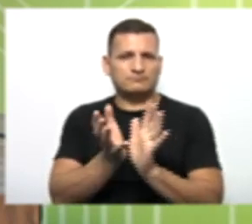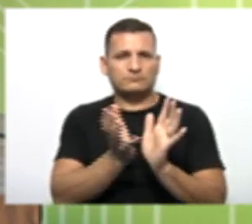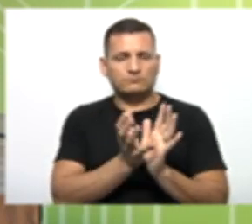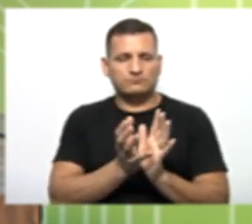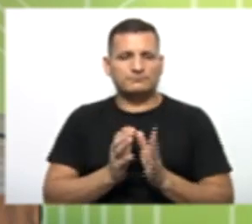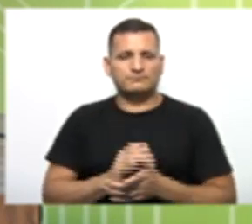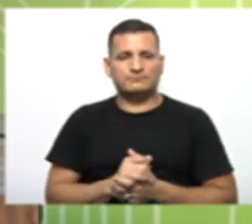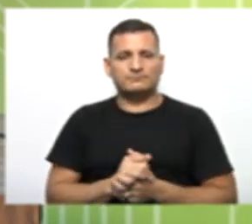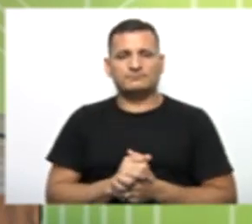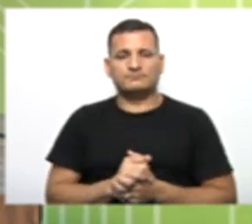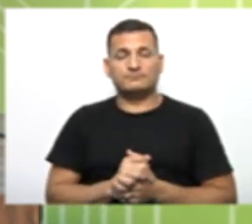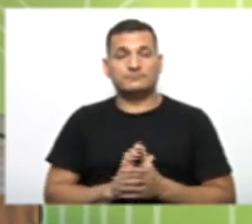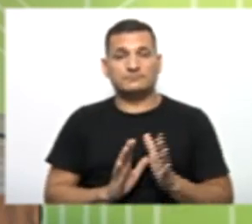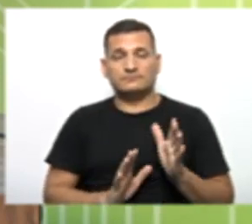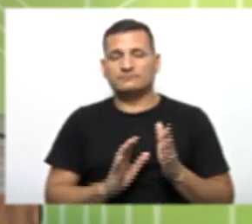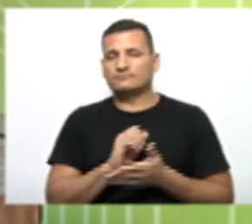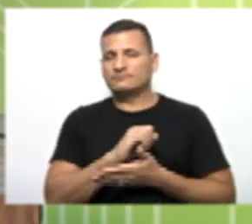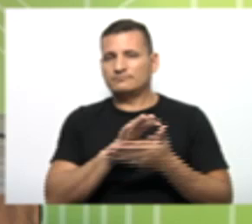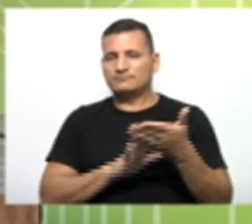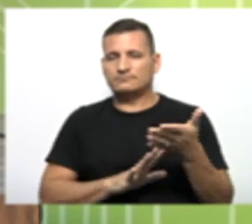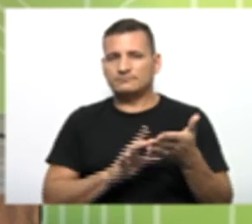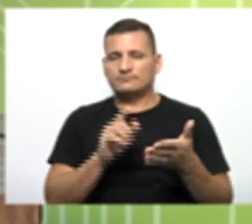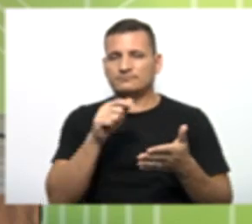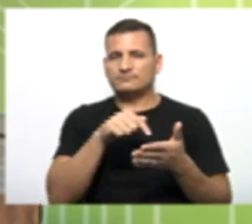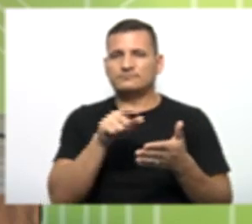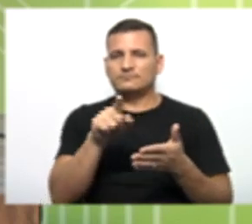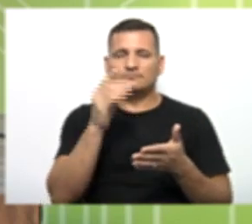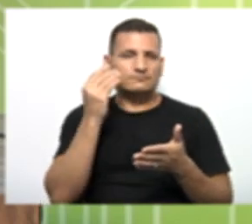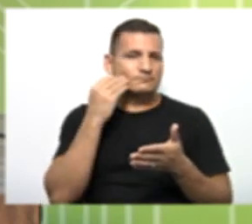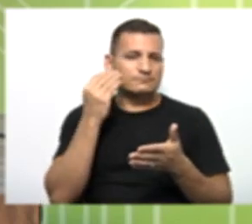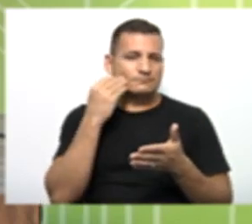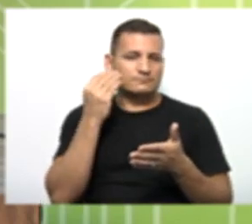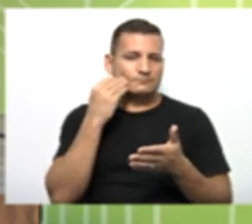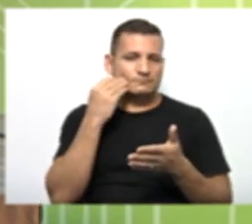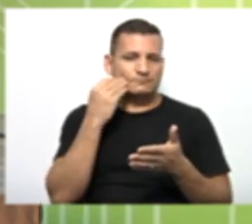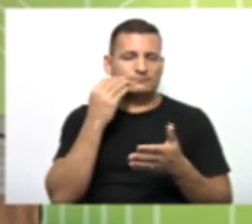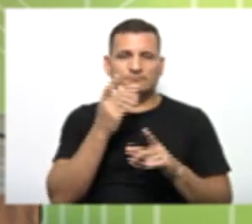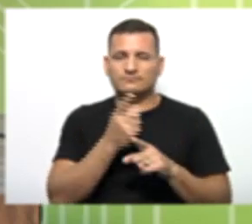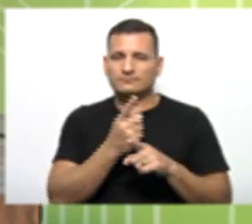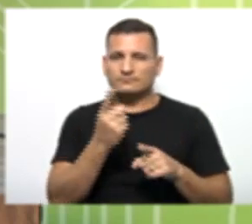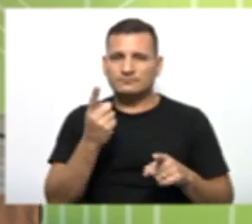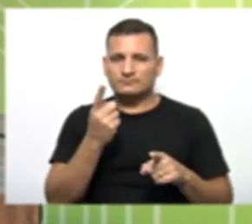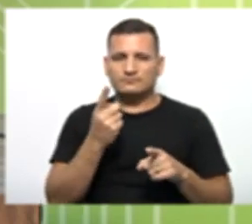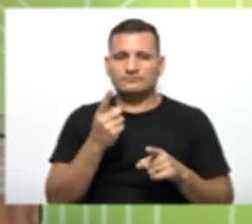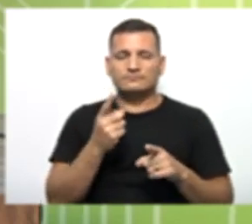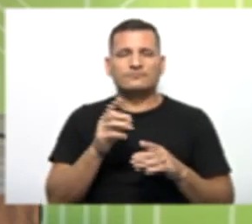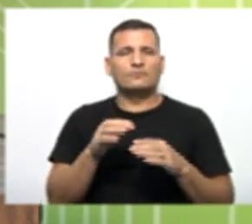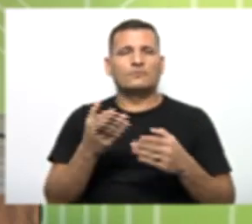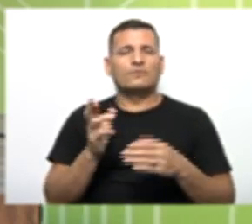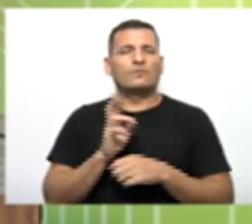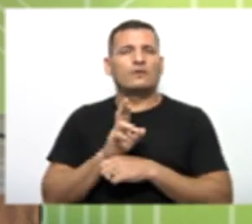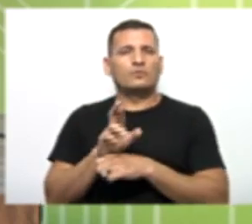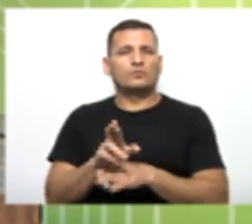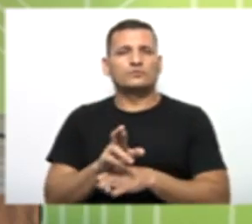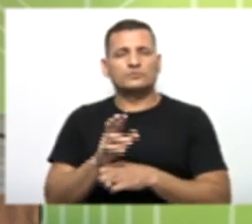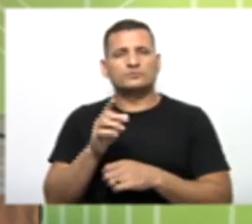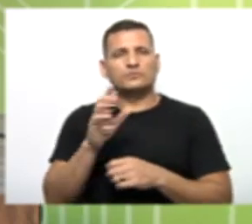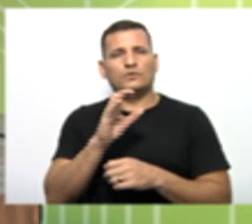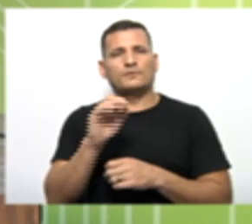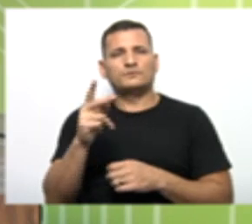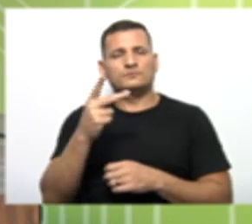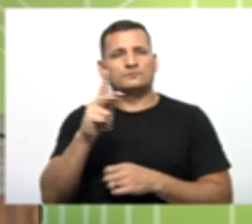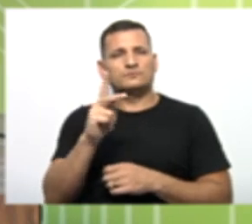seja, dentro dessa atividade vocês vão ter que verificar, identificar quais são os recursos que a cooperativa de vocês